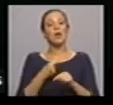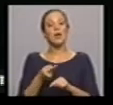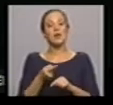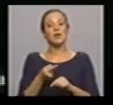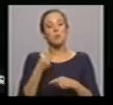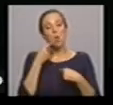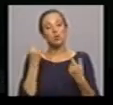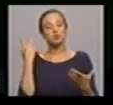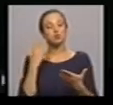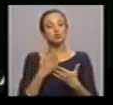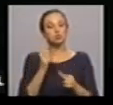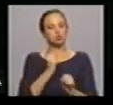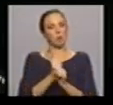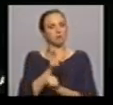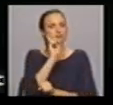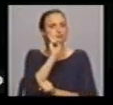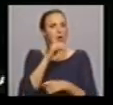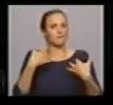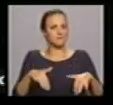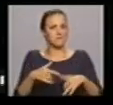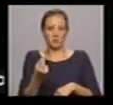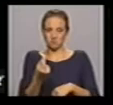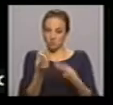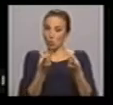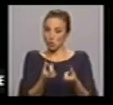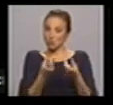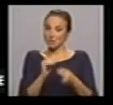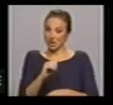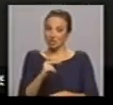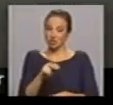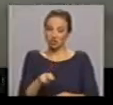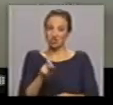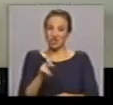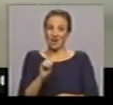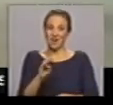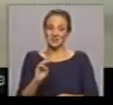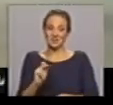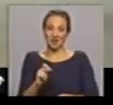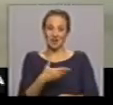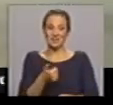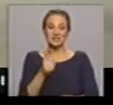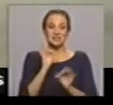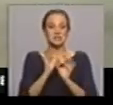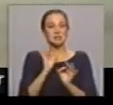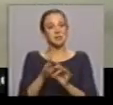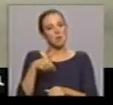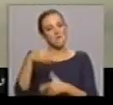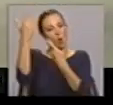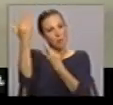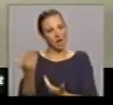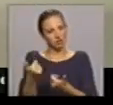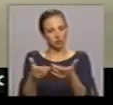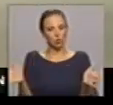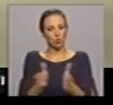das últimas grandes missões, até mesmo em termos orçamentais da NASA. E, portanto, a 15 de setembro vamos também prestar-lhe homenagem por tudo aquilo que nos